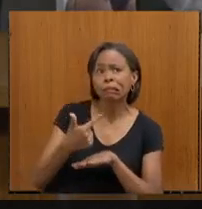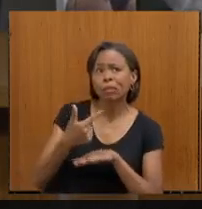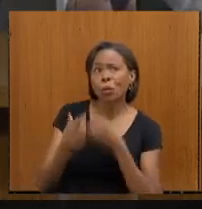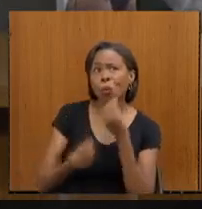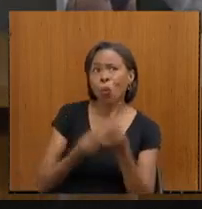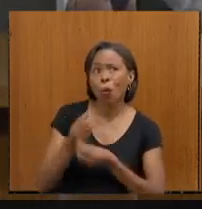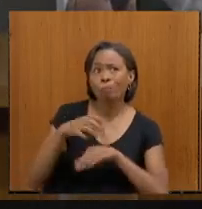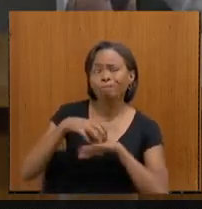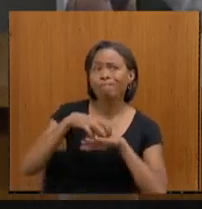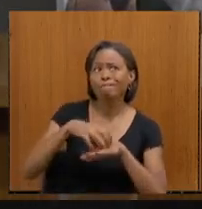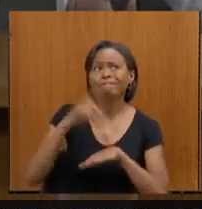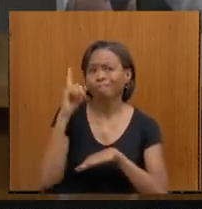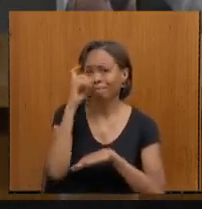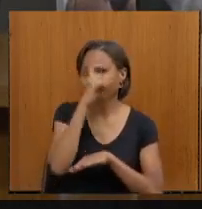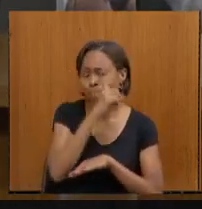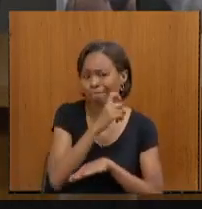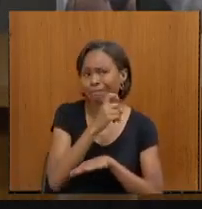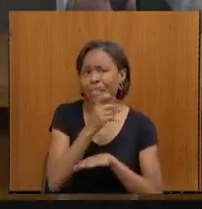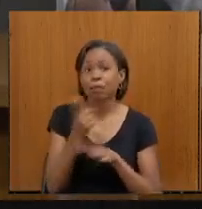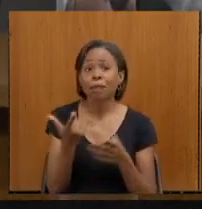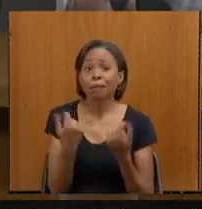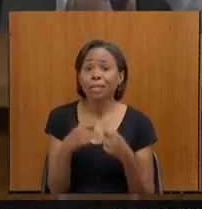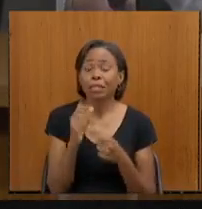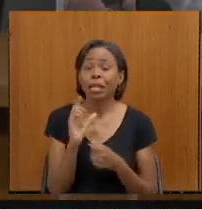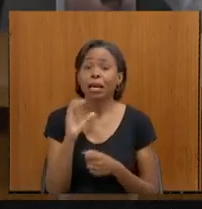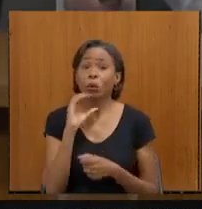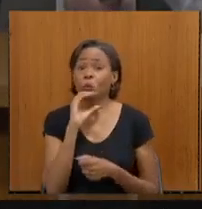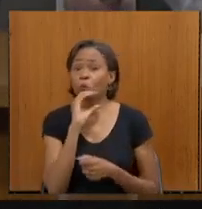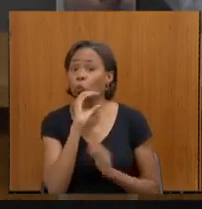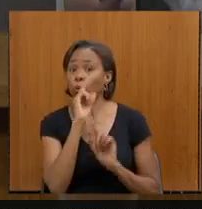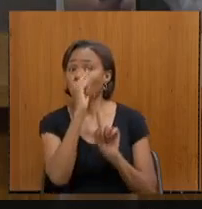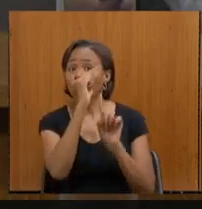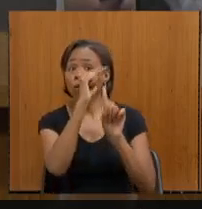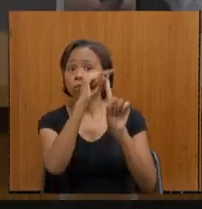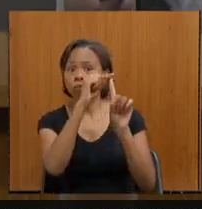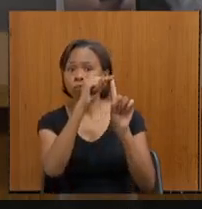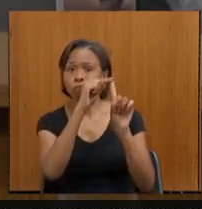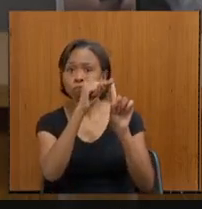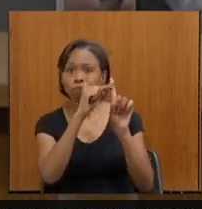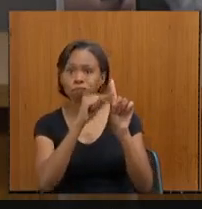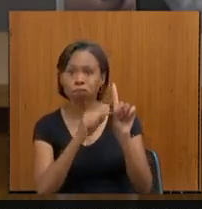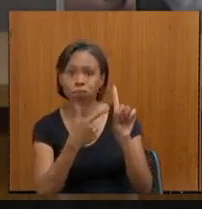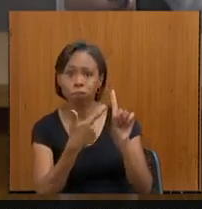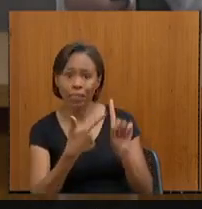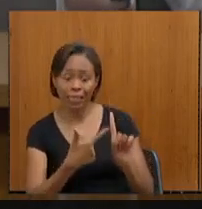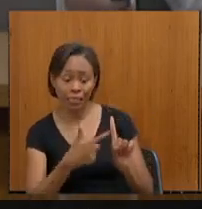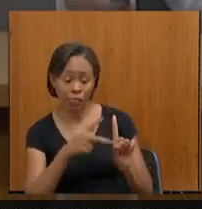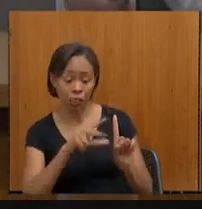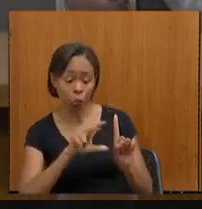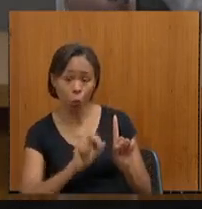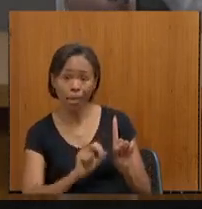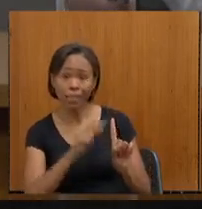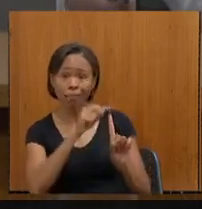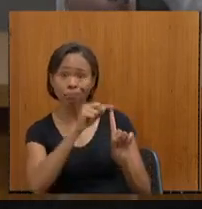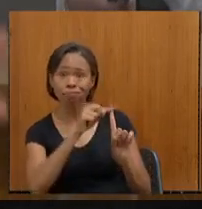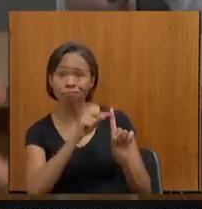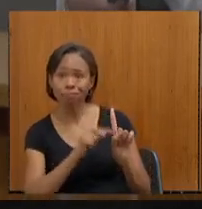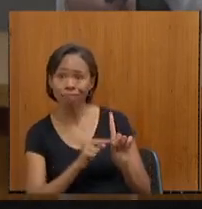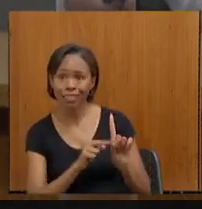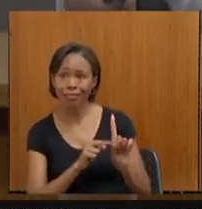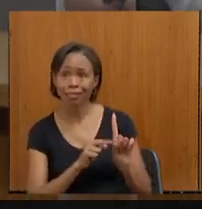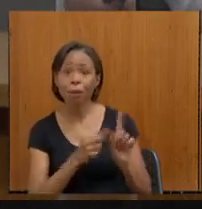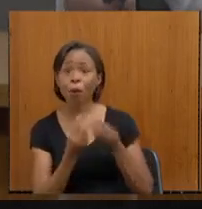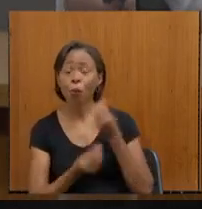o gênero precisa reduzir a temperatura para - 253 graus é inviável e para transportar